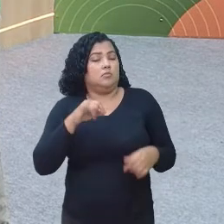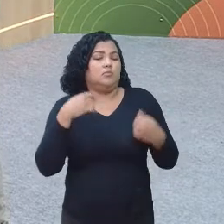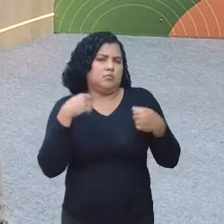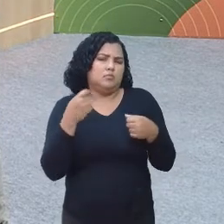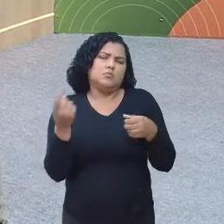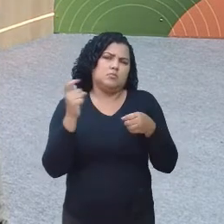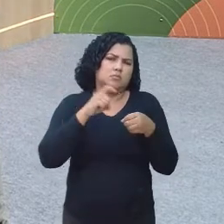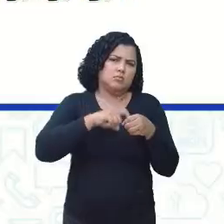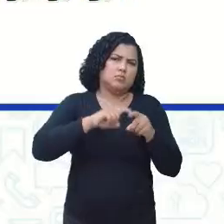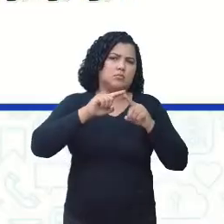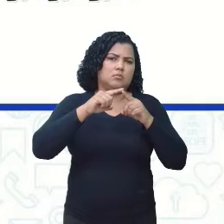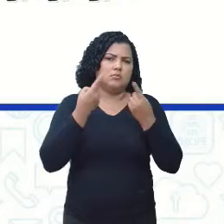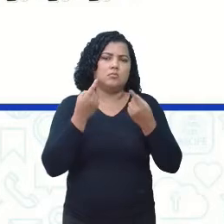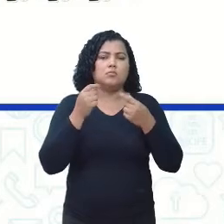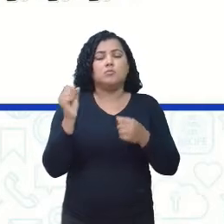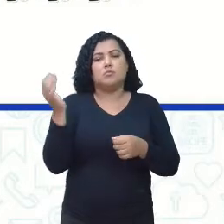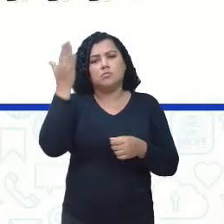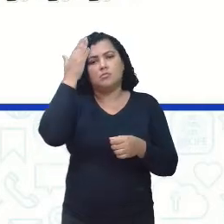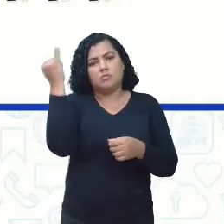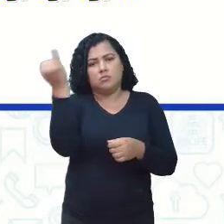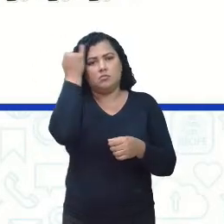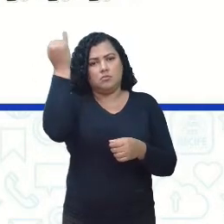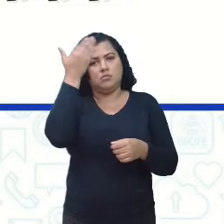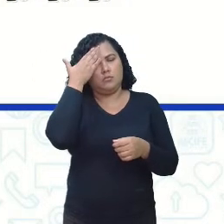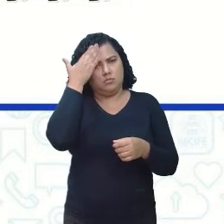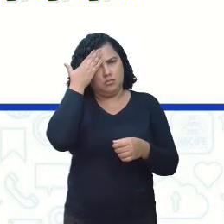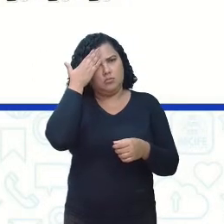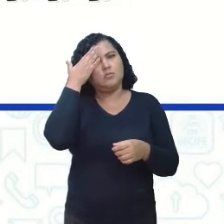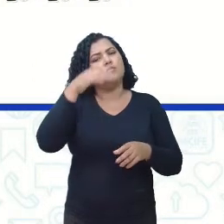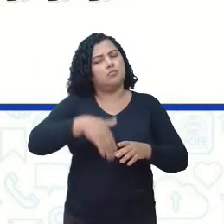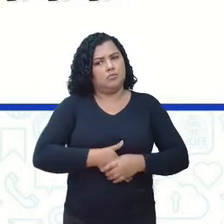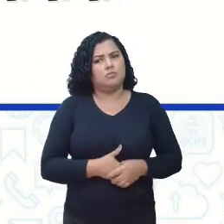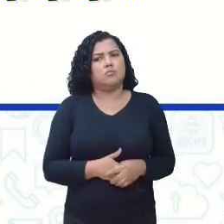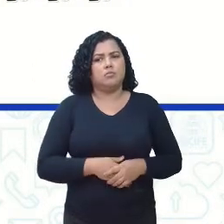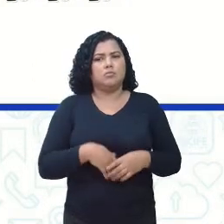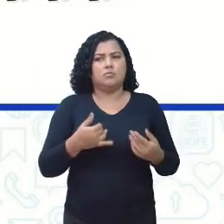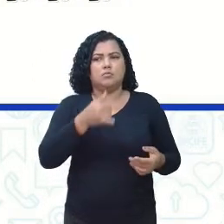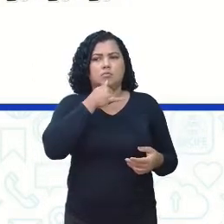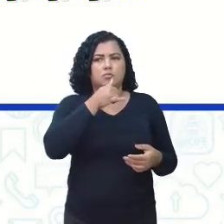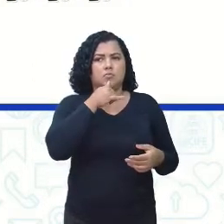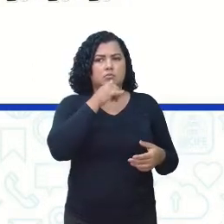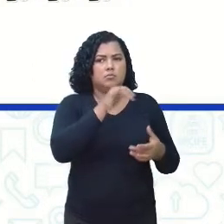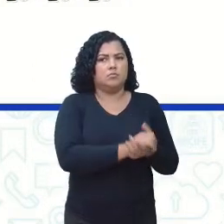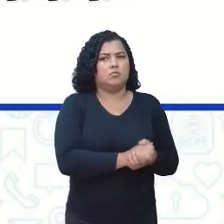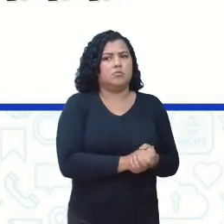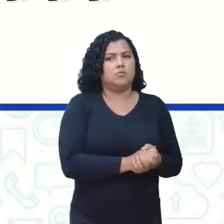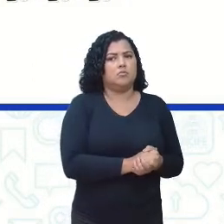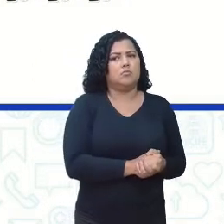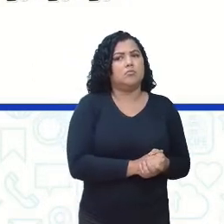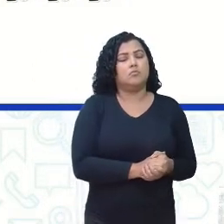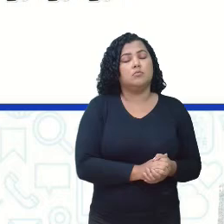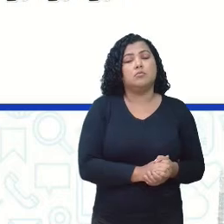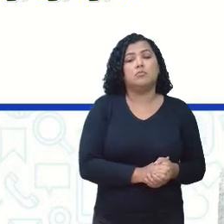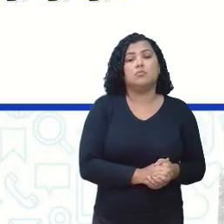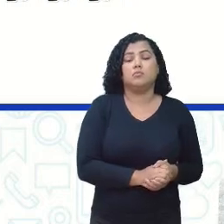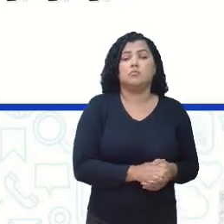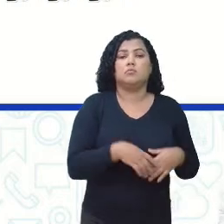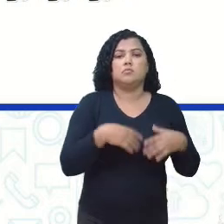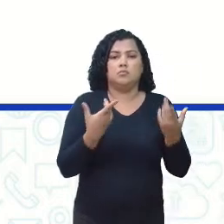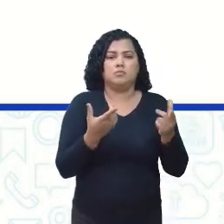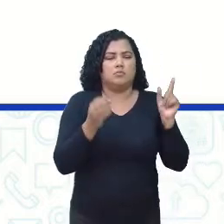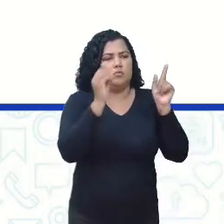representar toda essa multiplicação de fatores 10, de números 10, ou seja, aquele número Google na forma